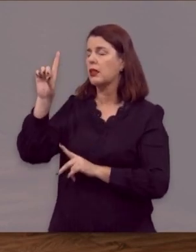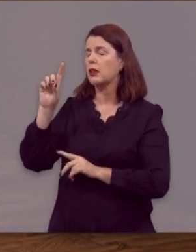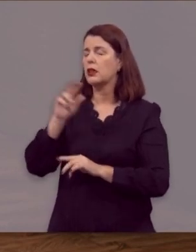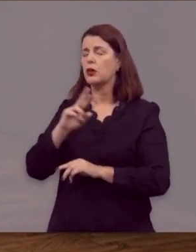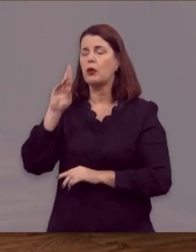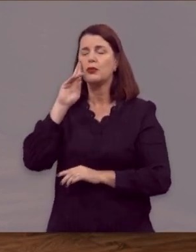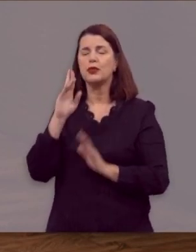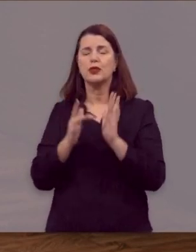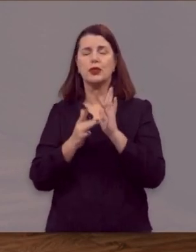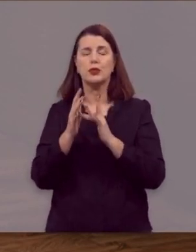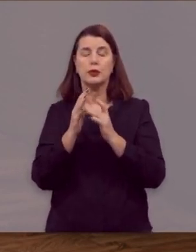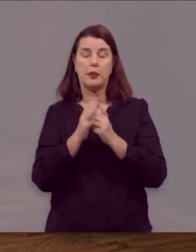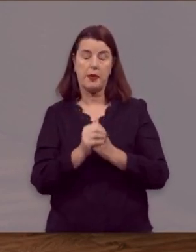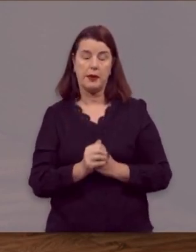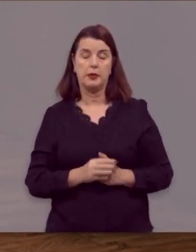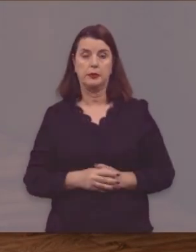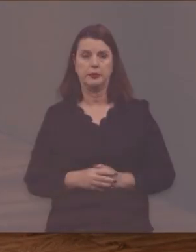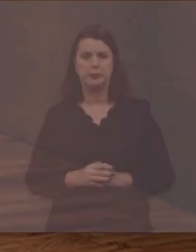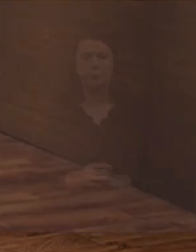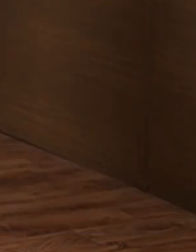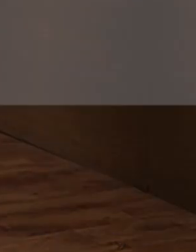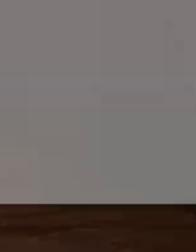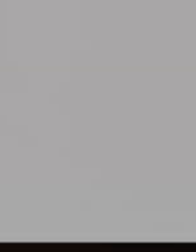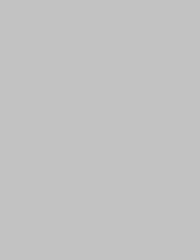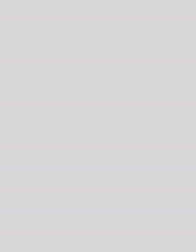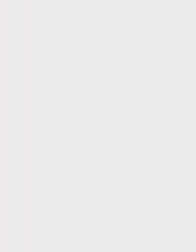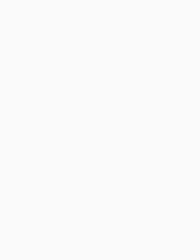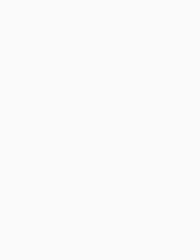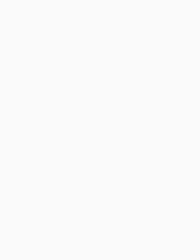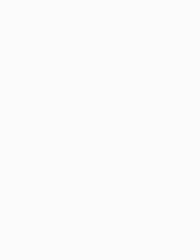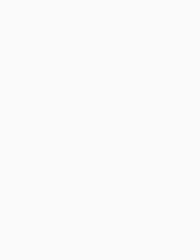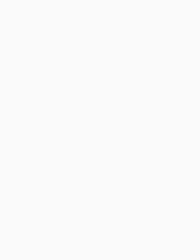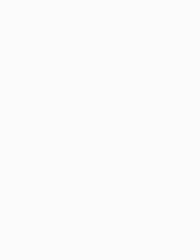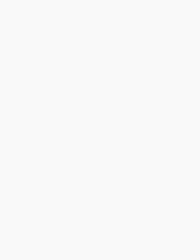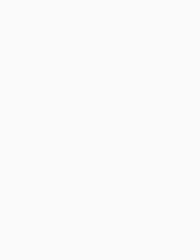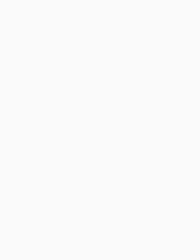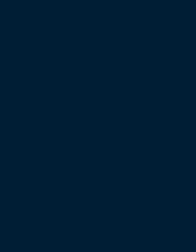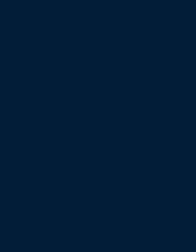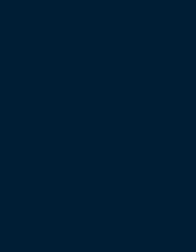nome de Jesus. Amém.